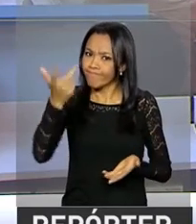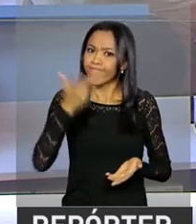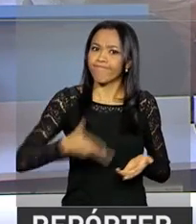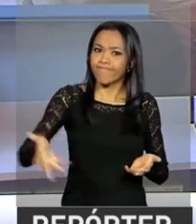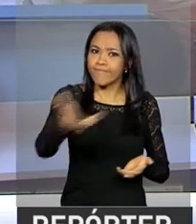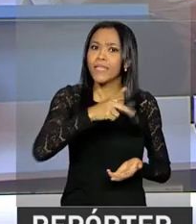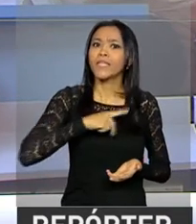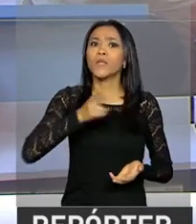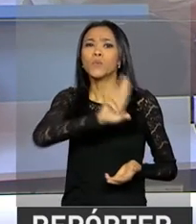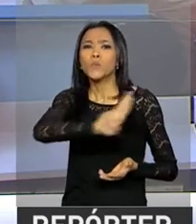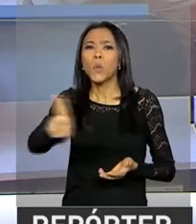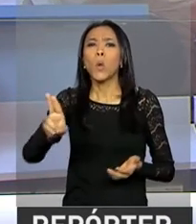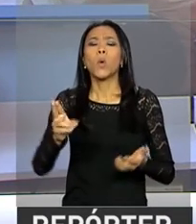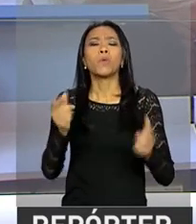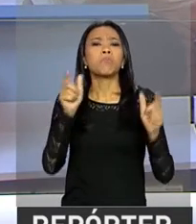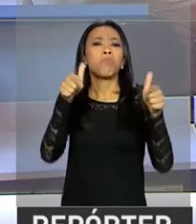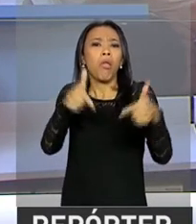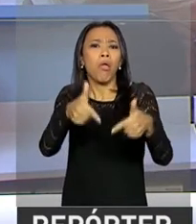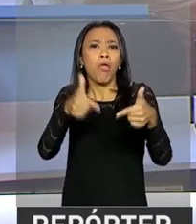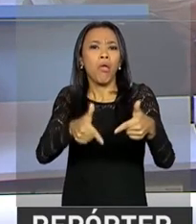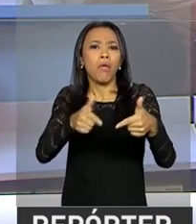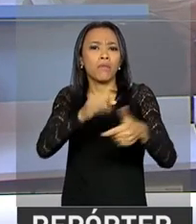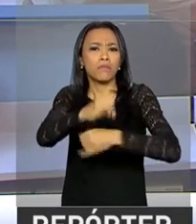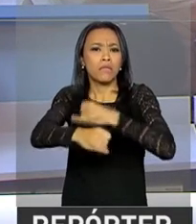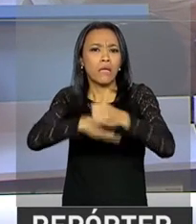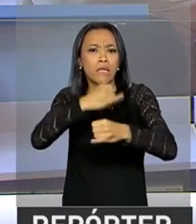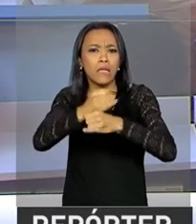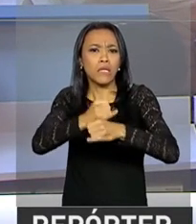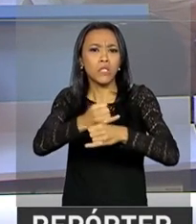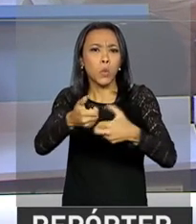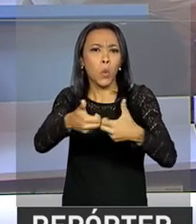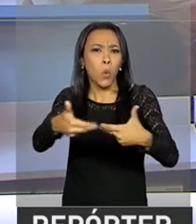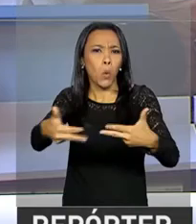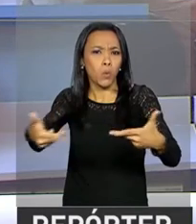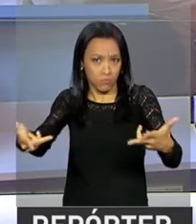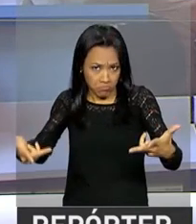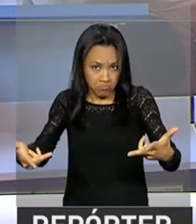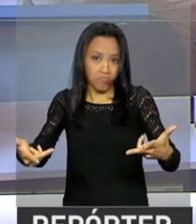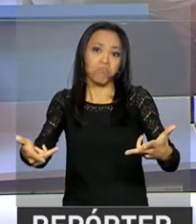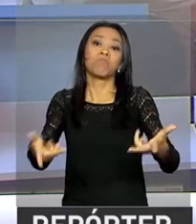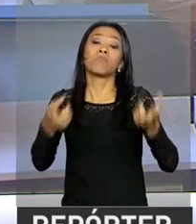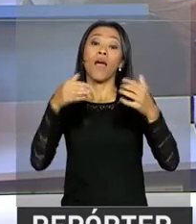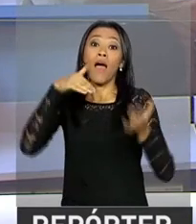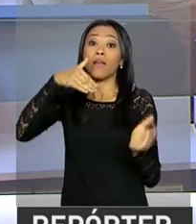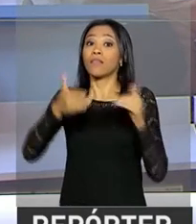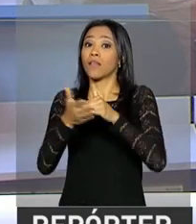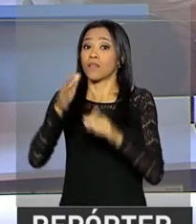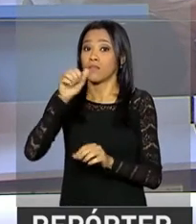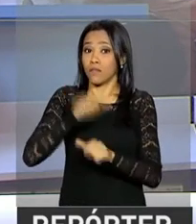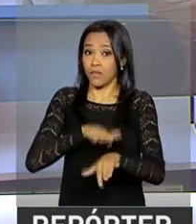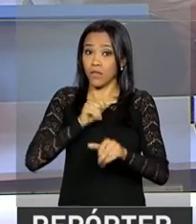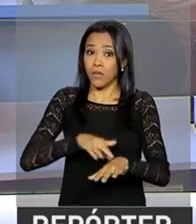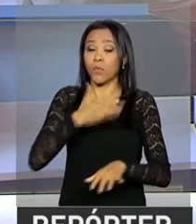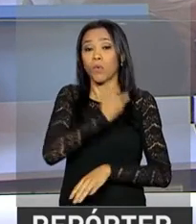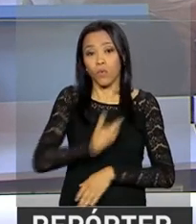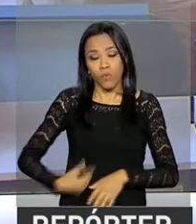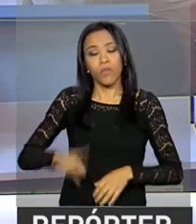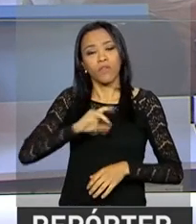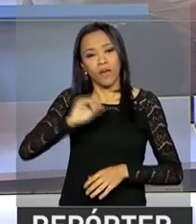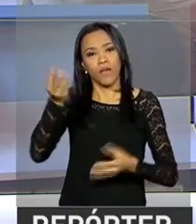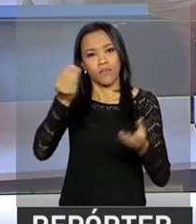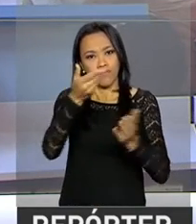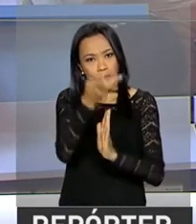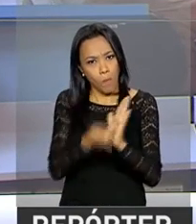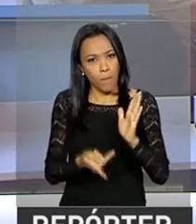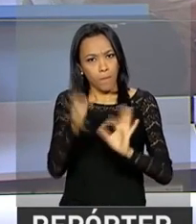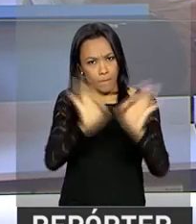um nome chama internet das coisas até setembro o governo vai apresentar um plano nacional de internet